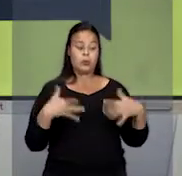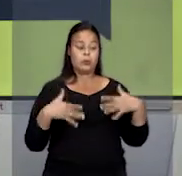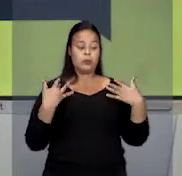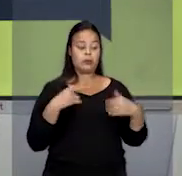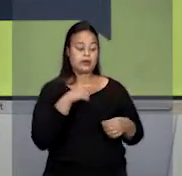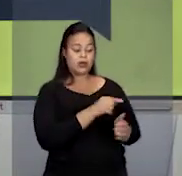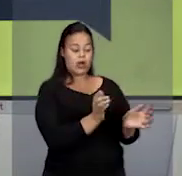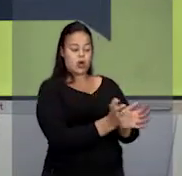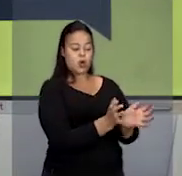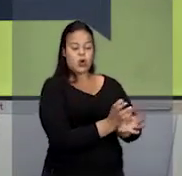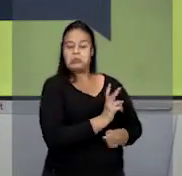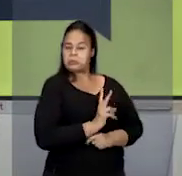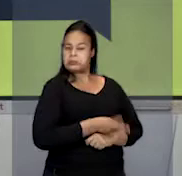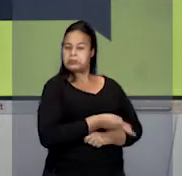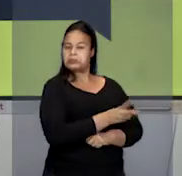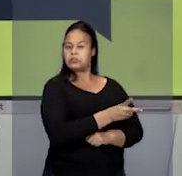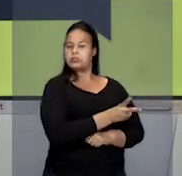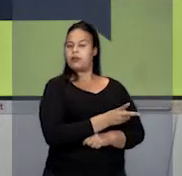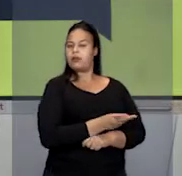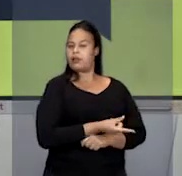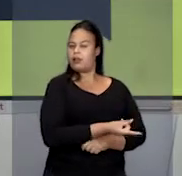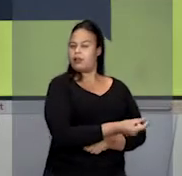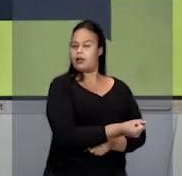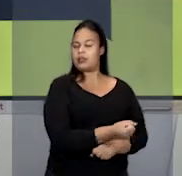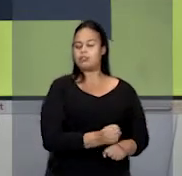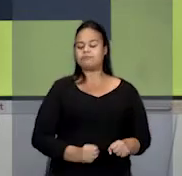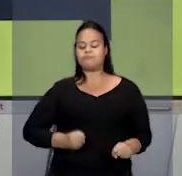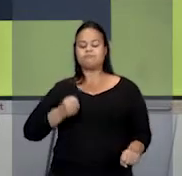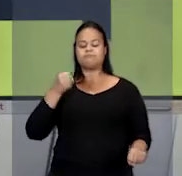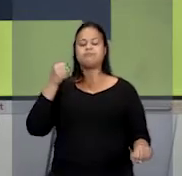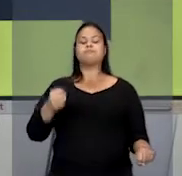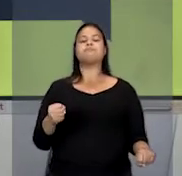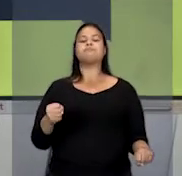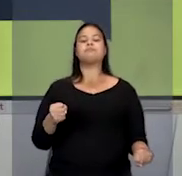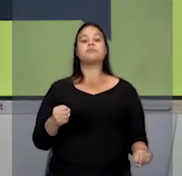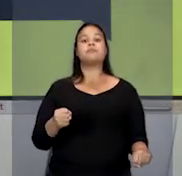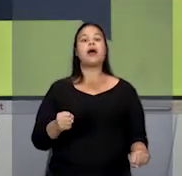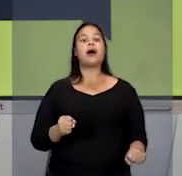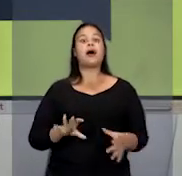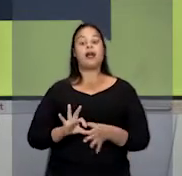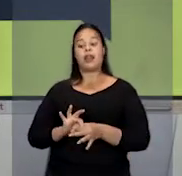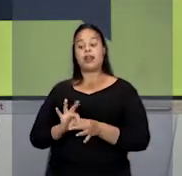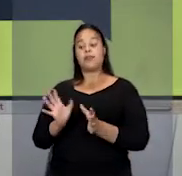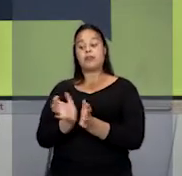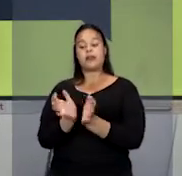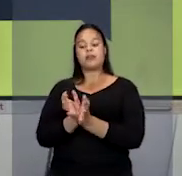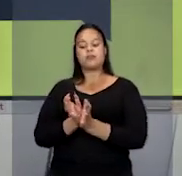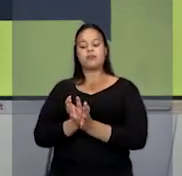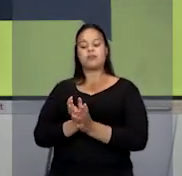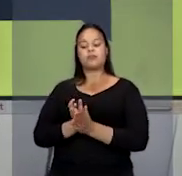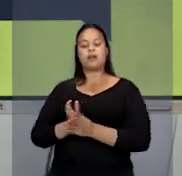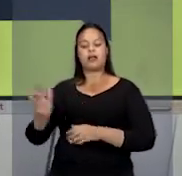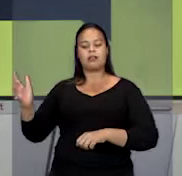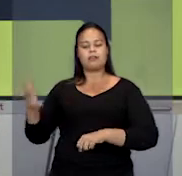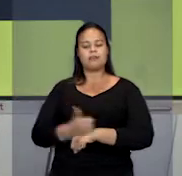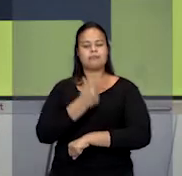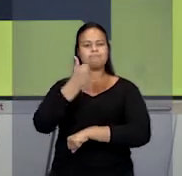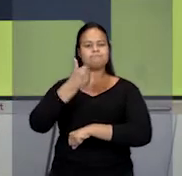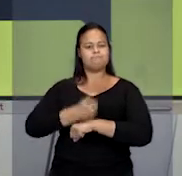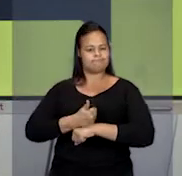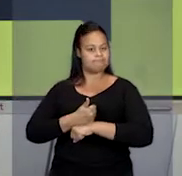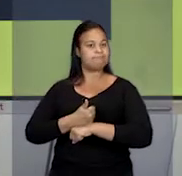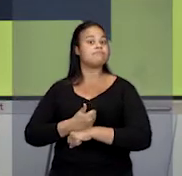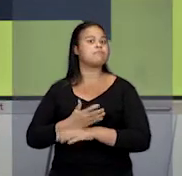conservadores continuassem muito tempo no poder, os liberais vão dar um golpe. Como assim um golpe? O Dom